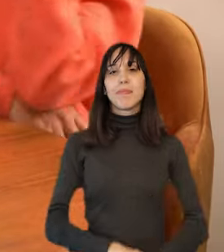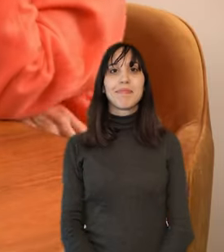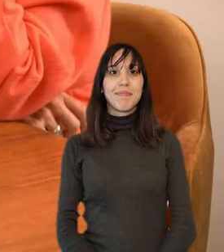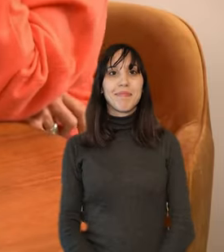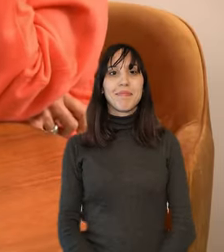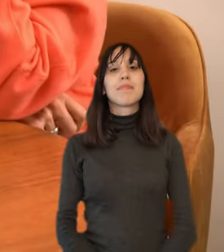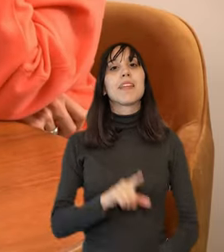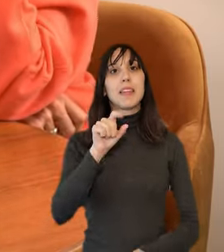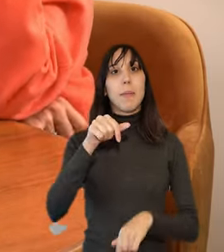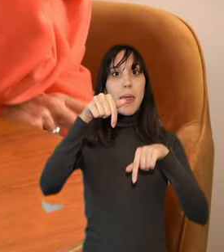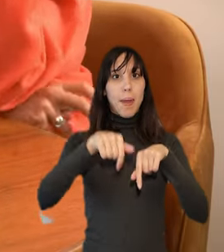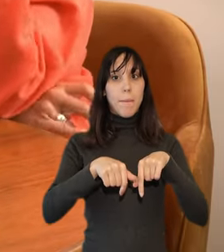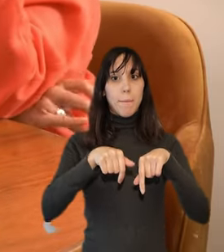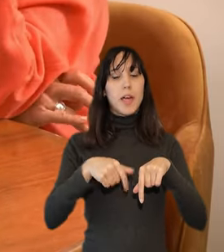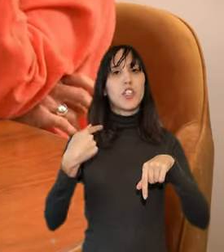interesse